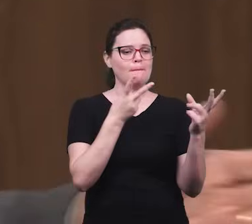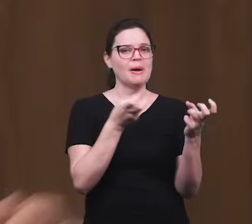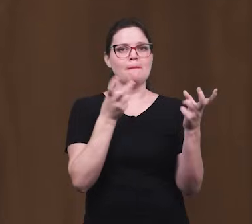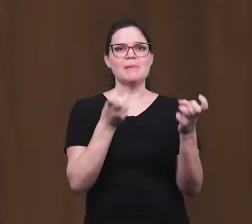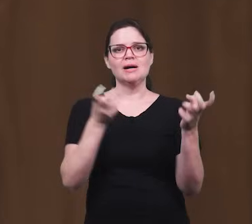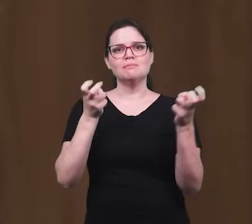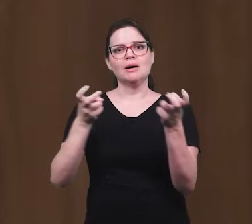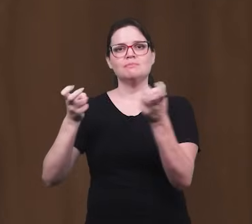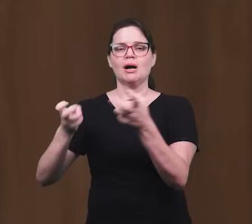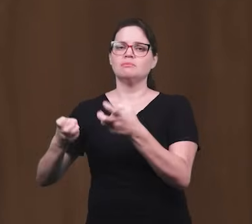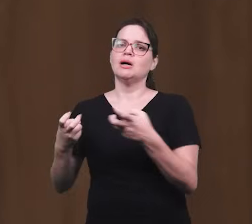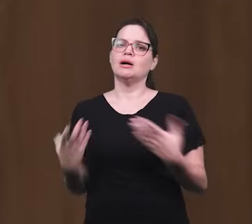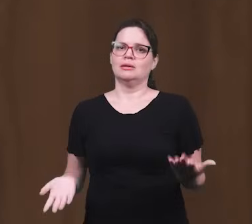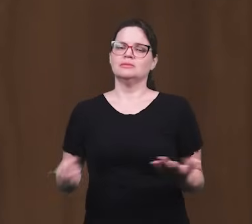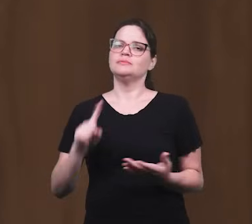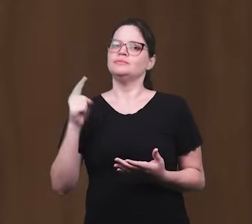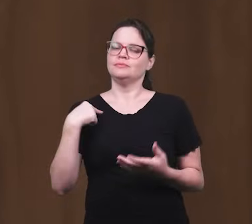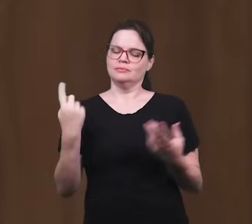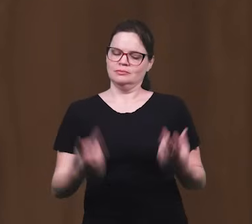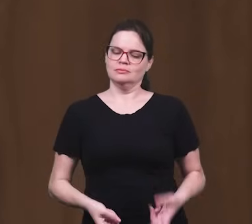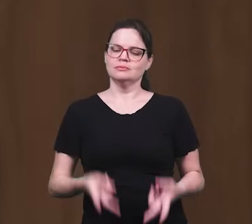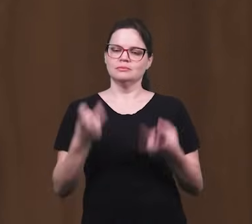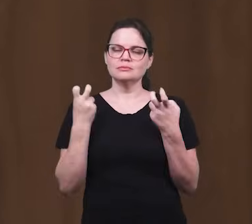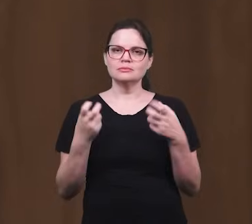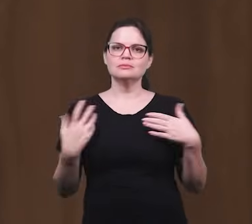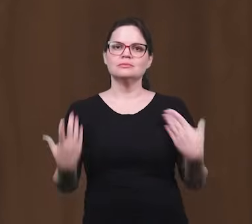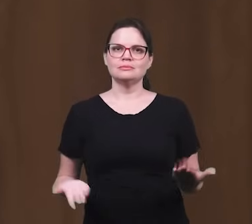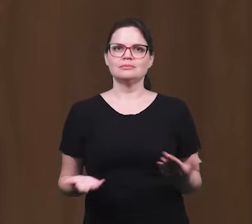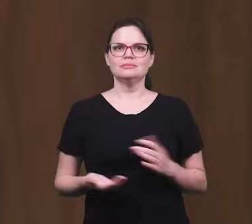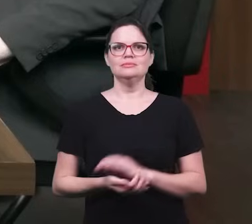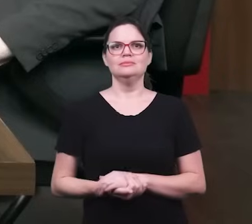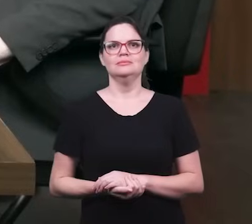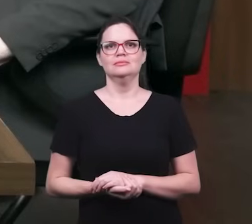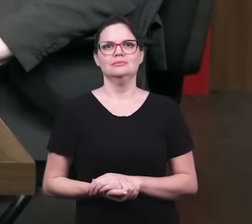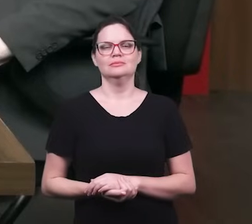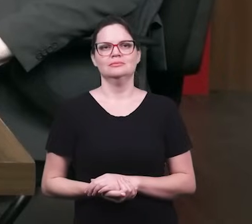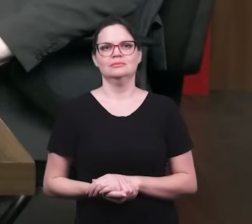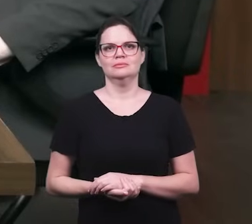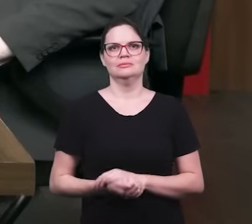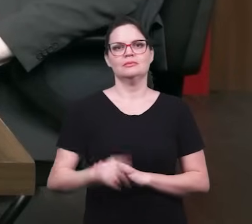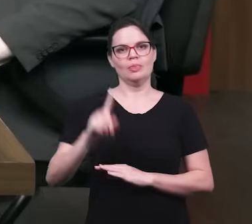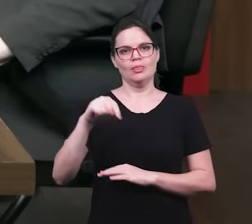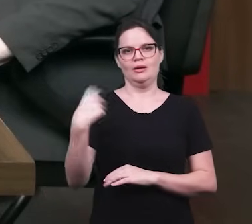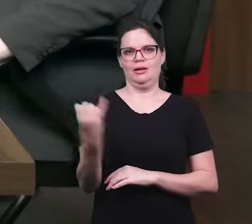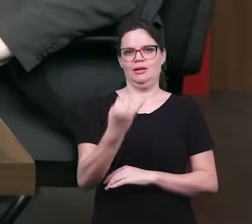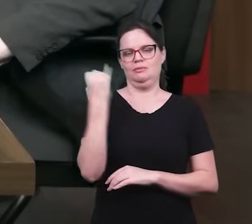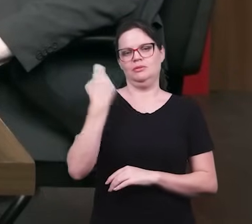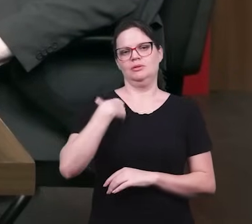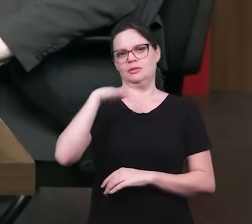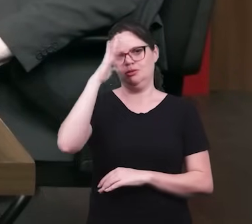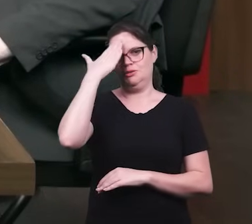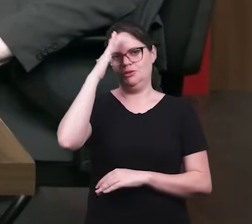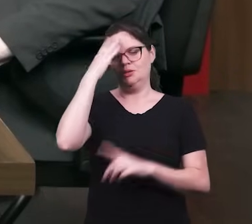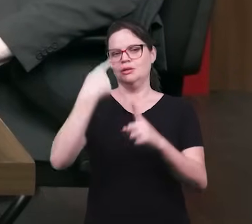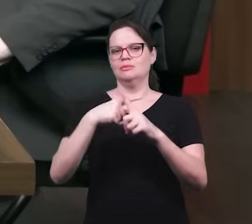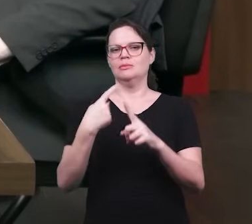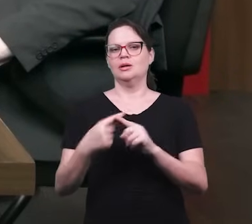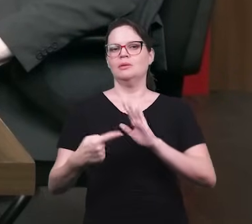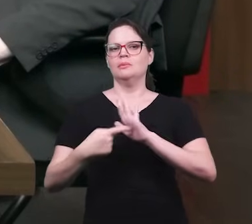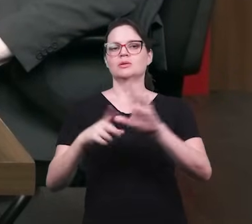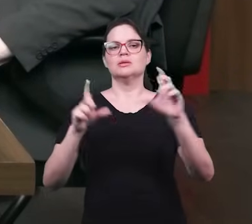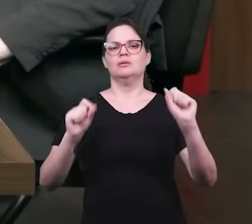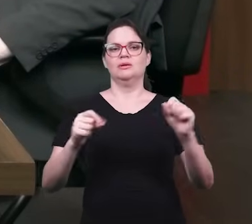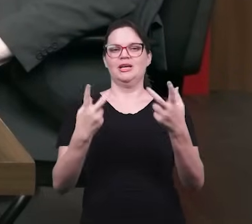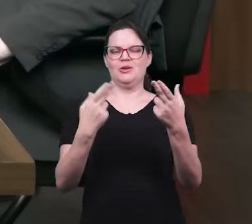que nós estamos vendo acontecer nos nossos dias. É importante salientar, até o que é falado no Manaim, é